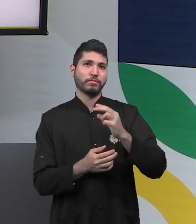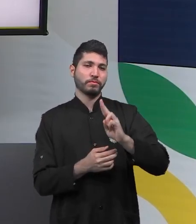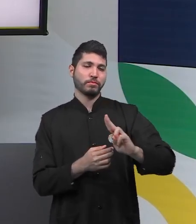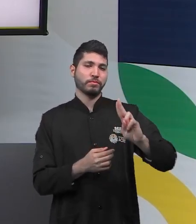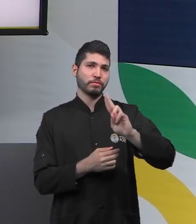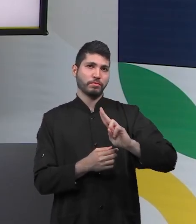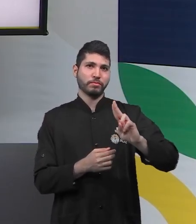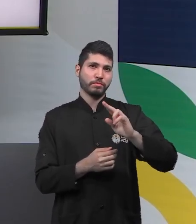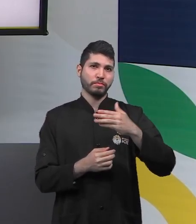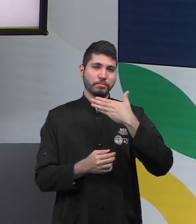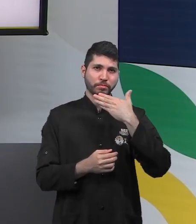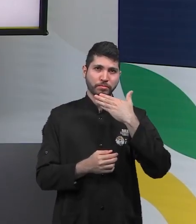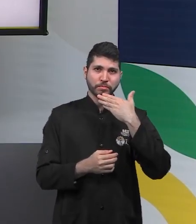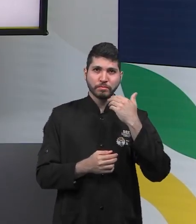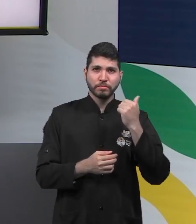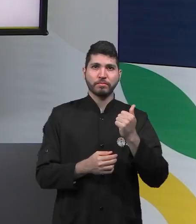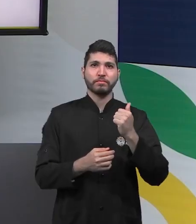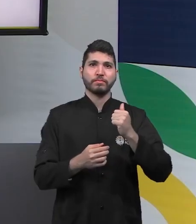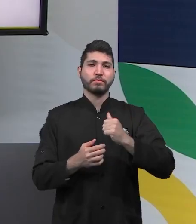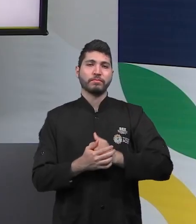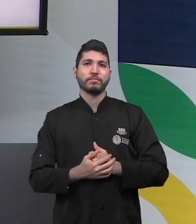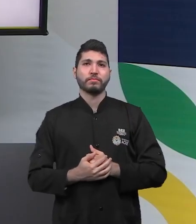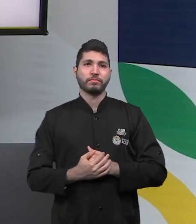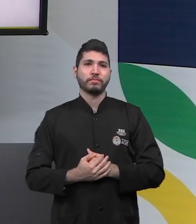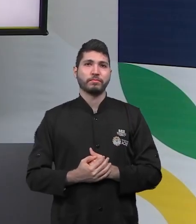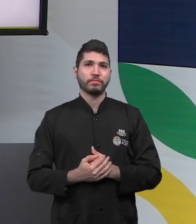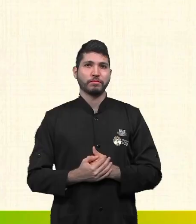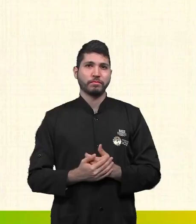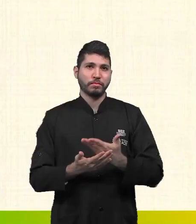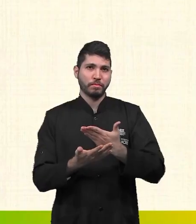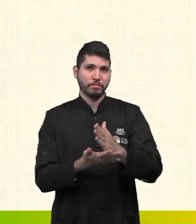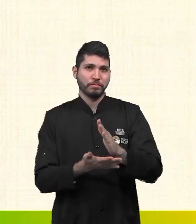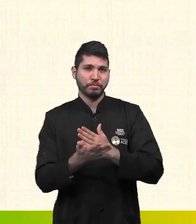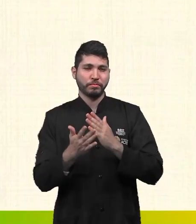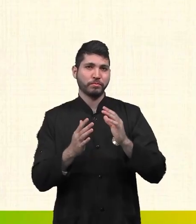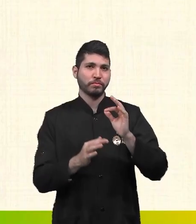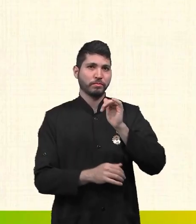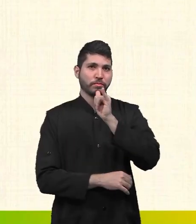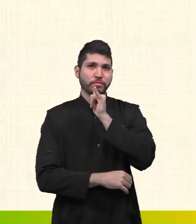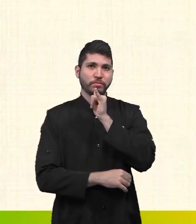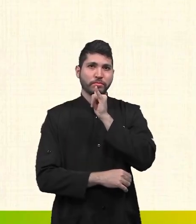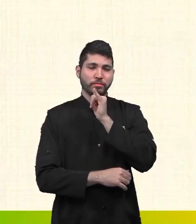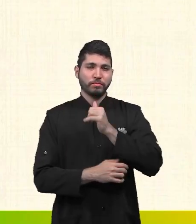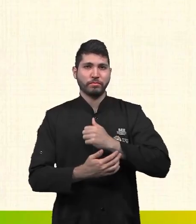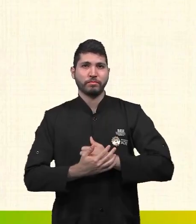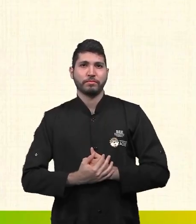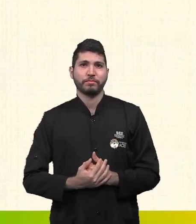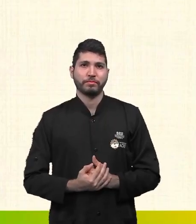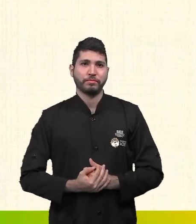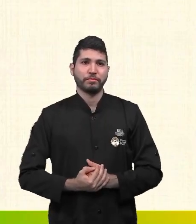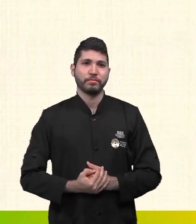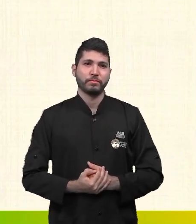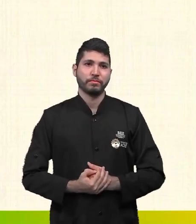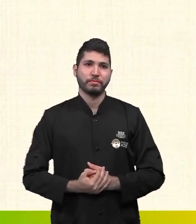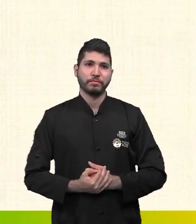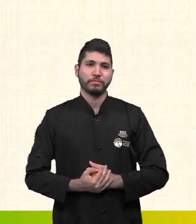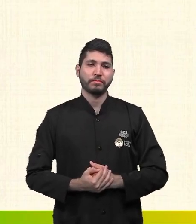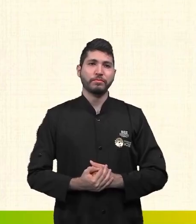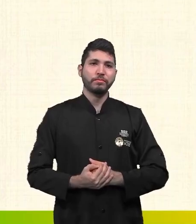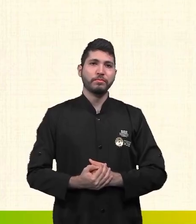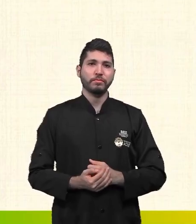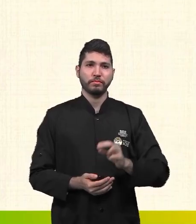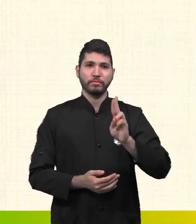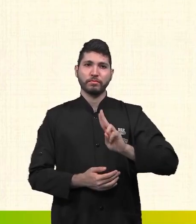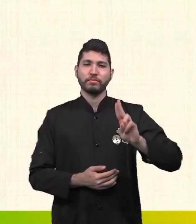bem? Vamos começar com alguns exemplos agora. Acompanhe aqui na tela. Vamos falar sobre o uso